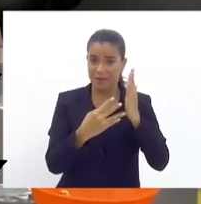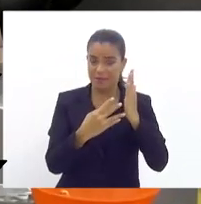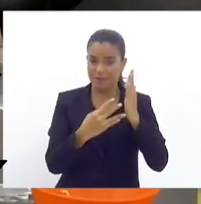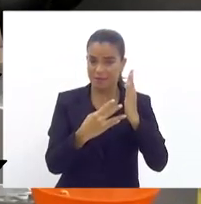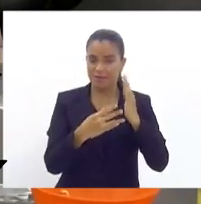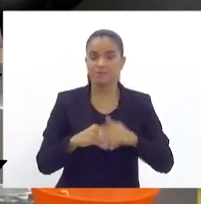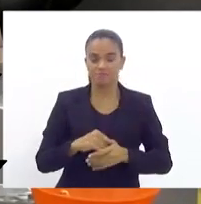Tá certo.